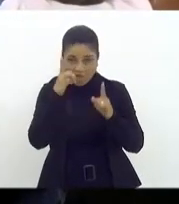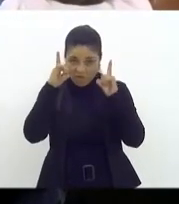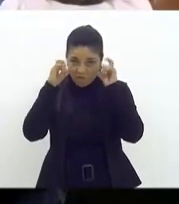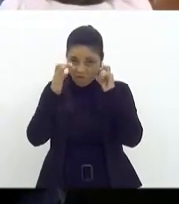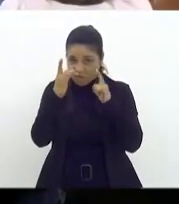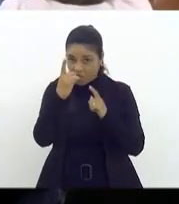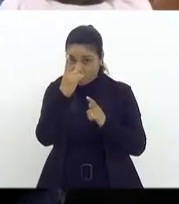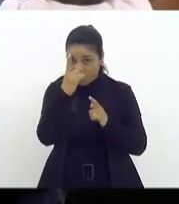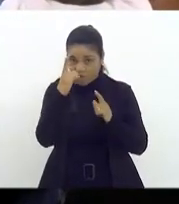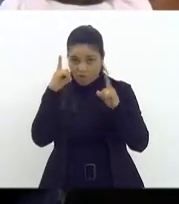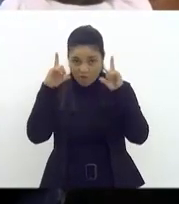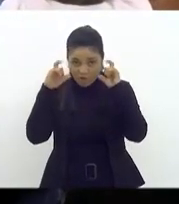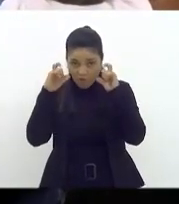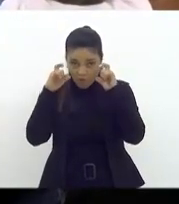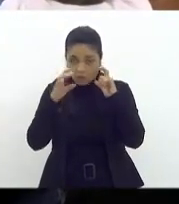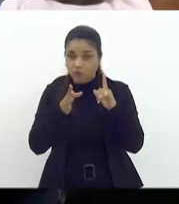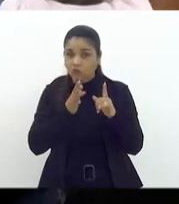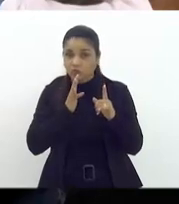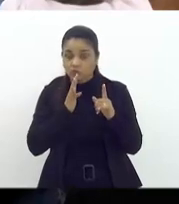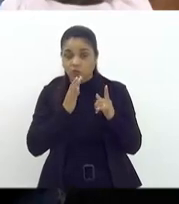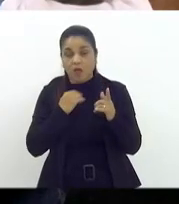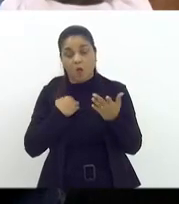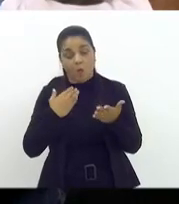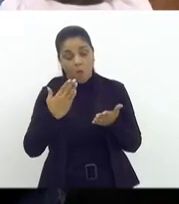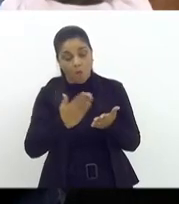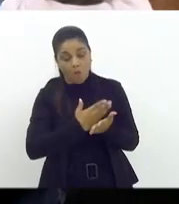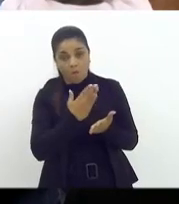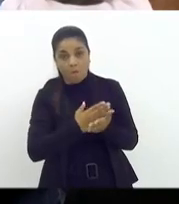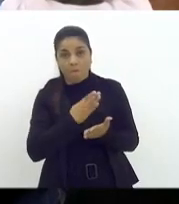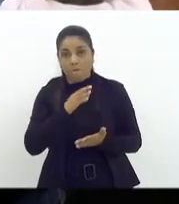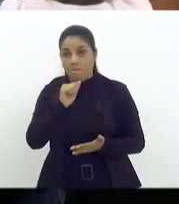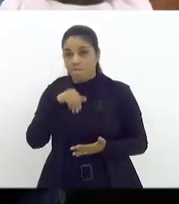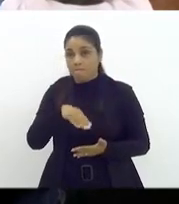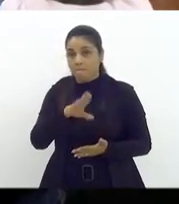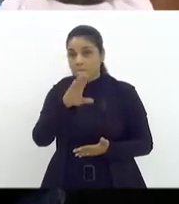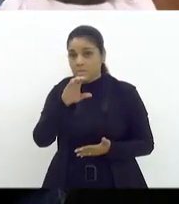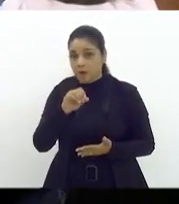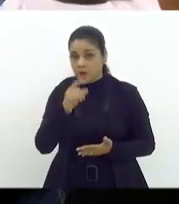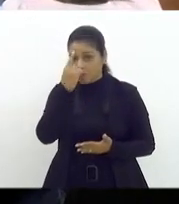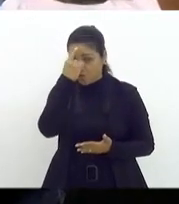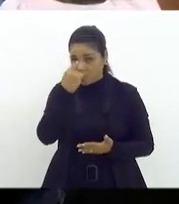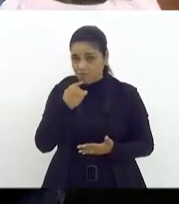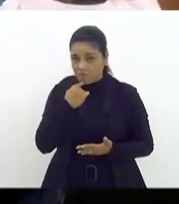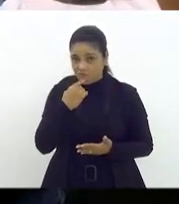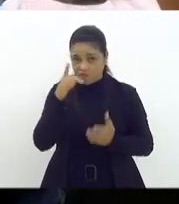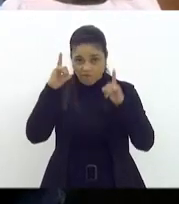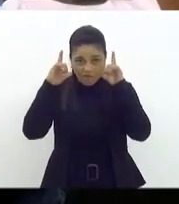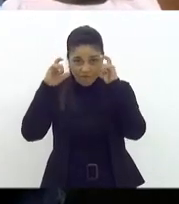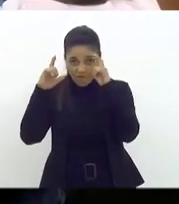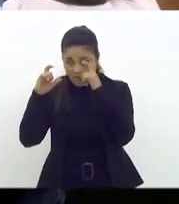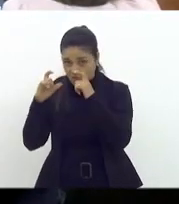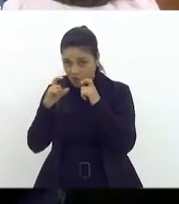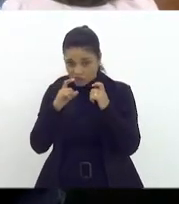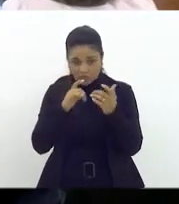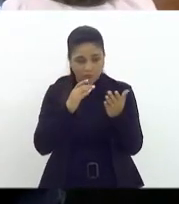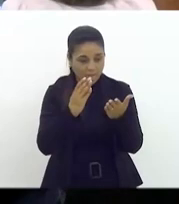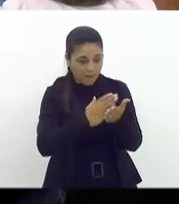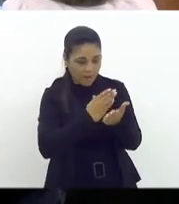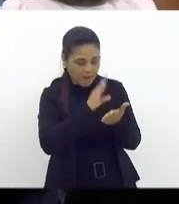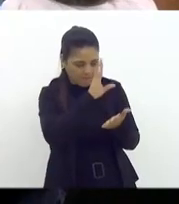é feito em vários países um banco de imagens Não é que pudesse de pessoas que chama-se